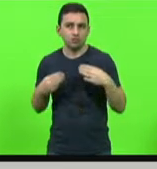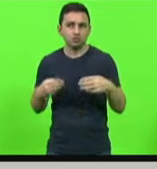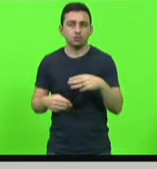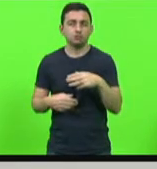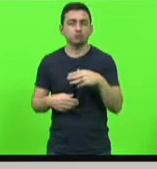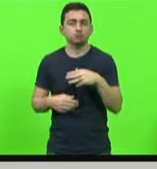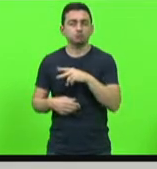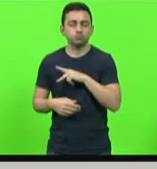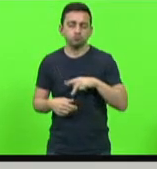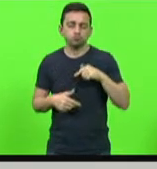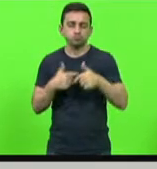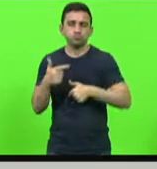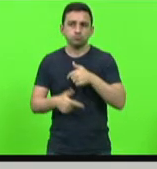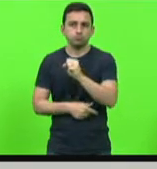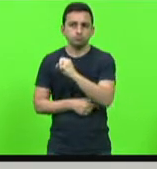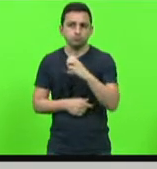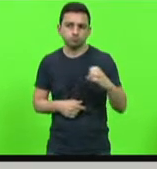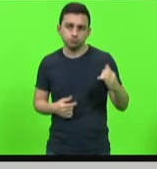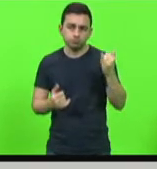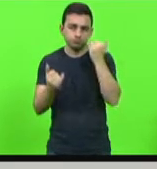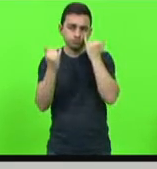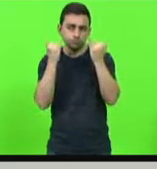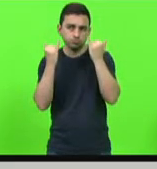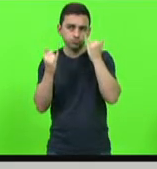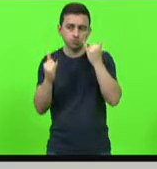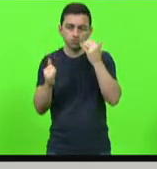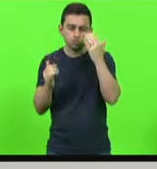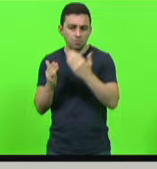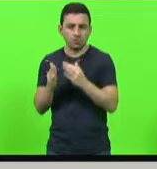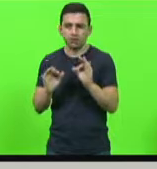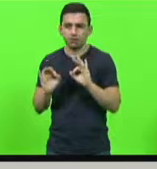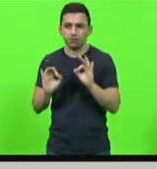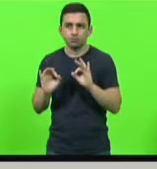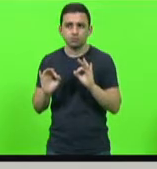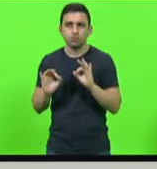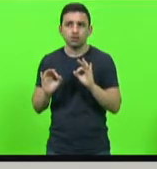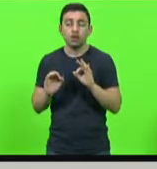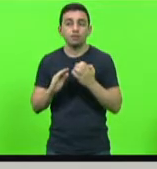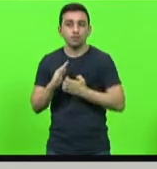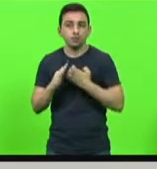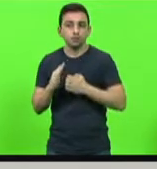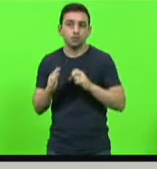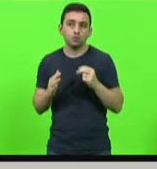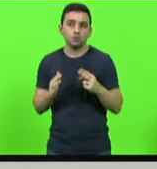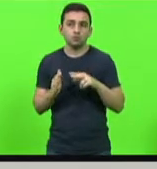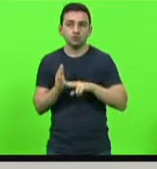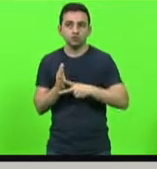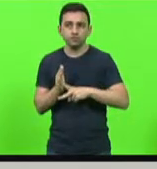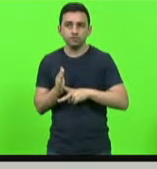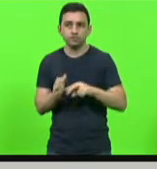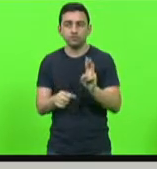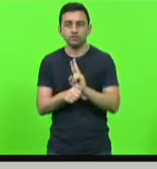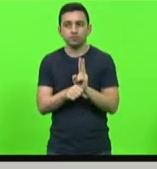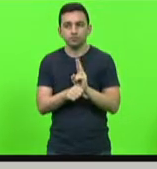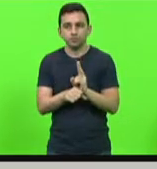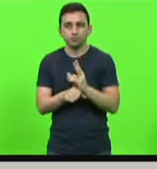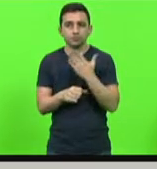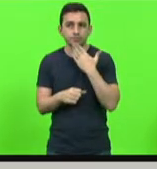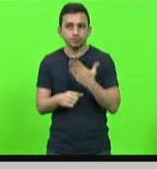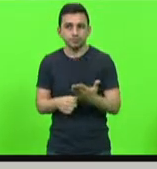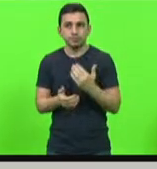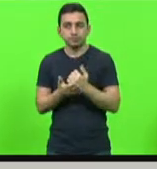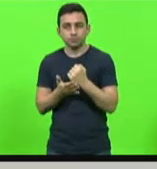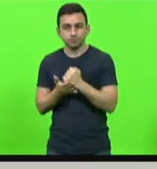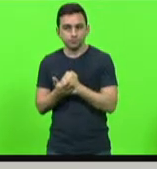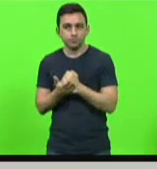Santa Catarina informações acerca do não cumprimento da determinação de que a empresa ou sindicatos dos vigilantes devem requerer a Carteira Nacional